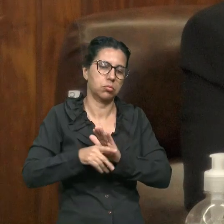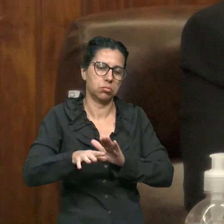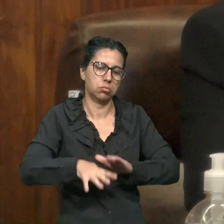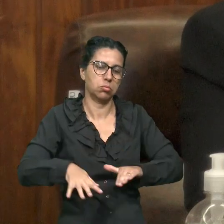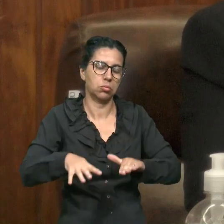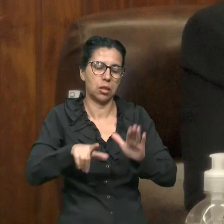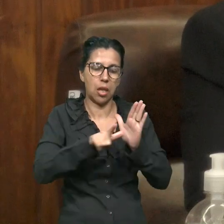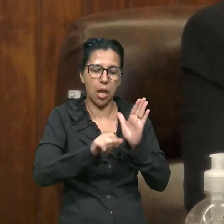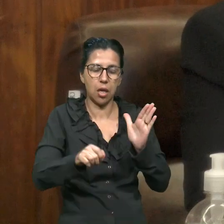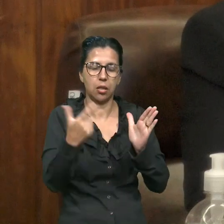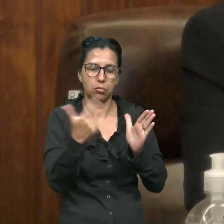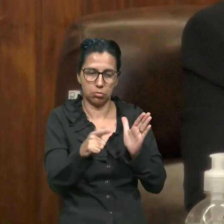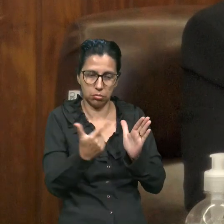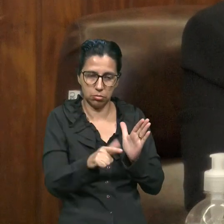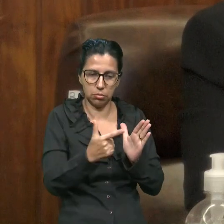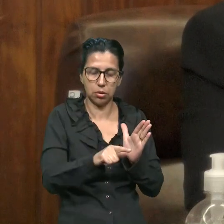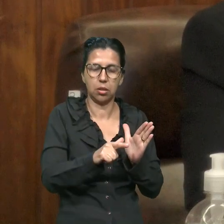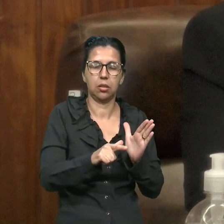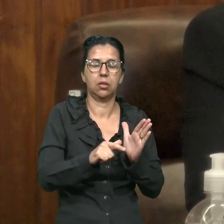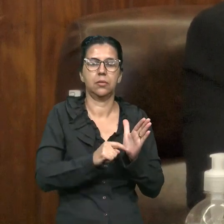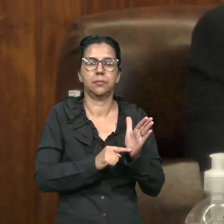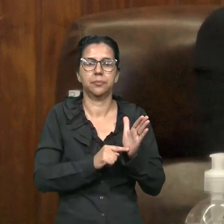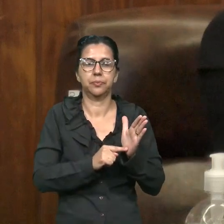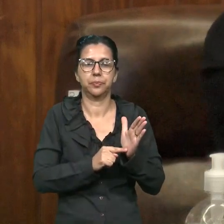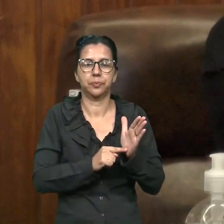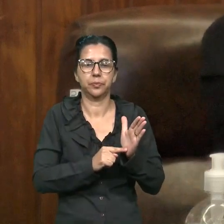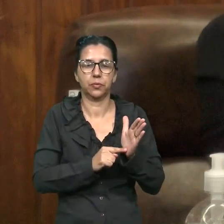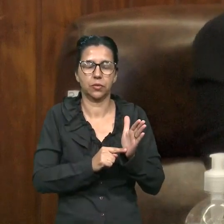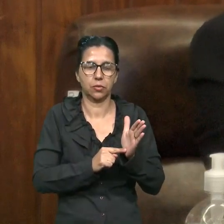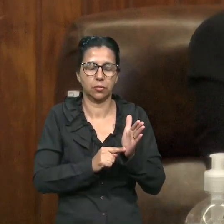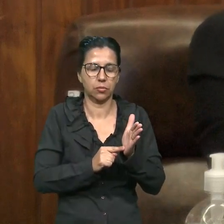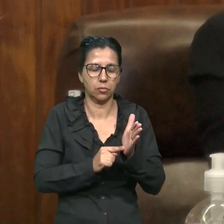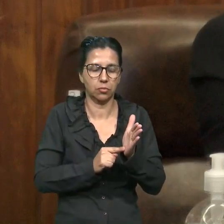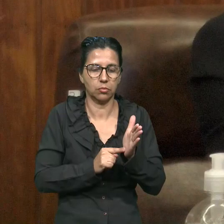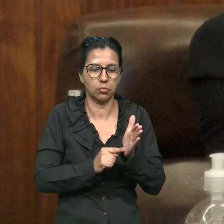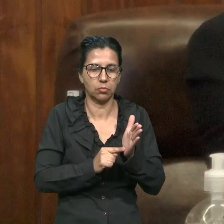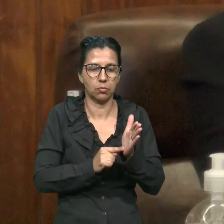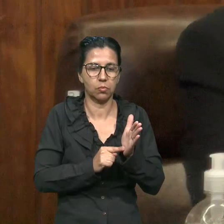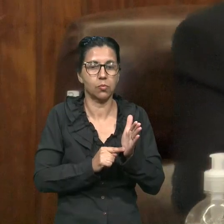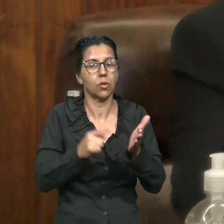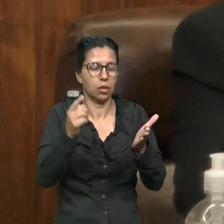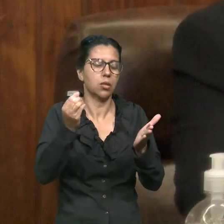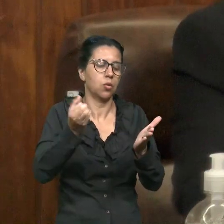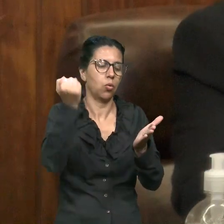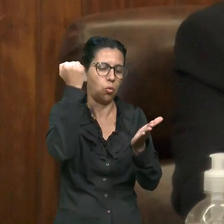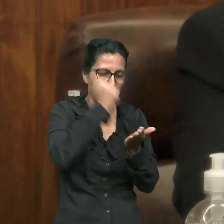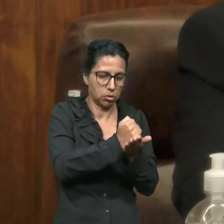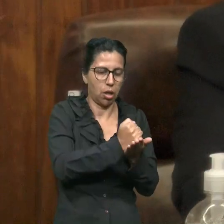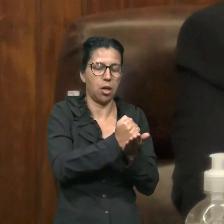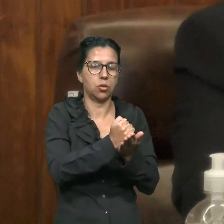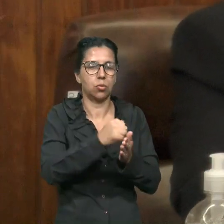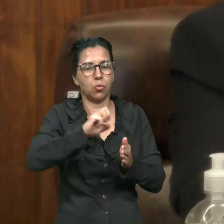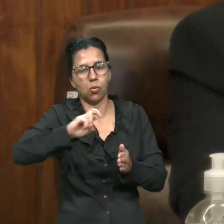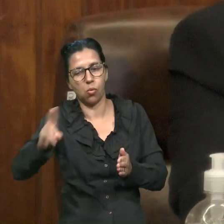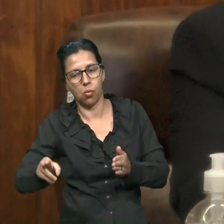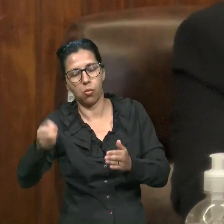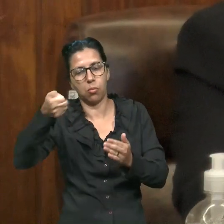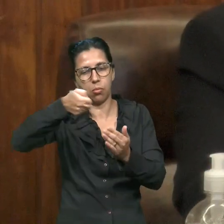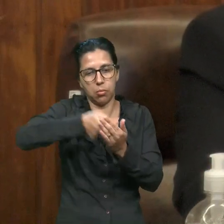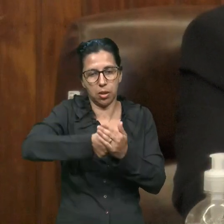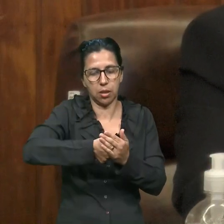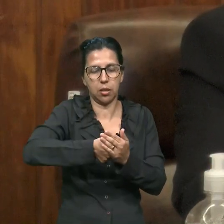lei, no ato convocatório da licitação, nos respectivos instrumentos contratuais, ou ainda pagar